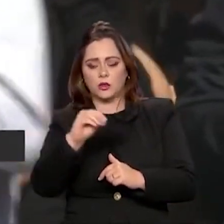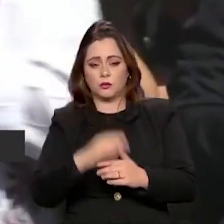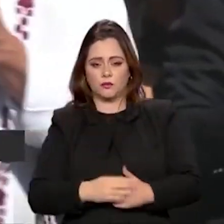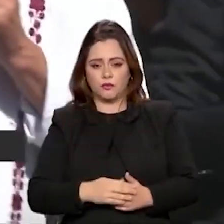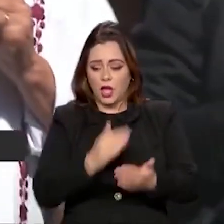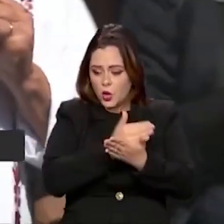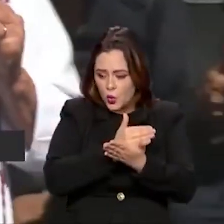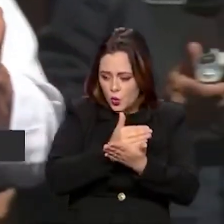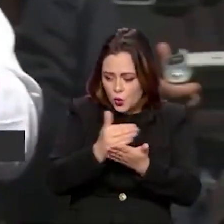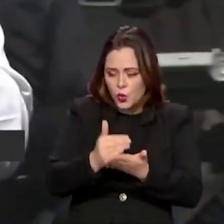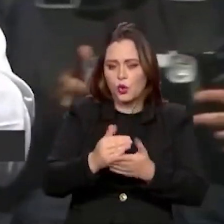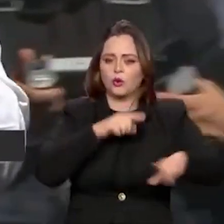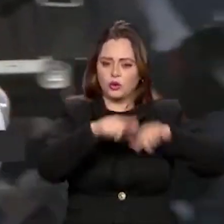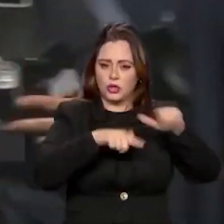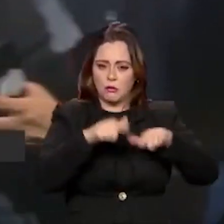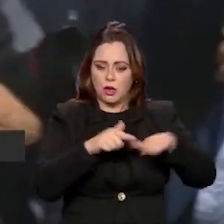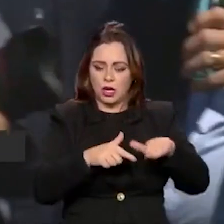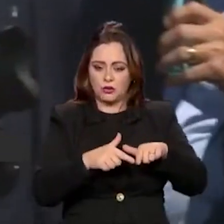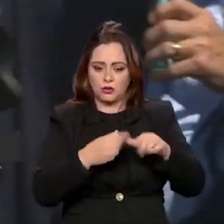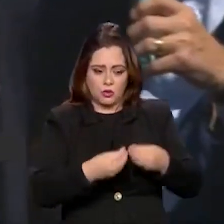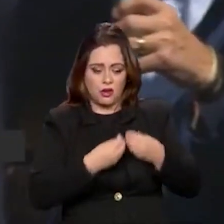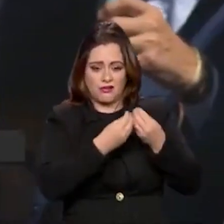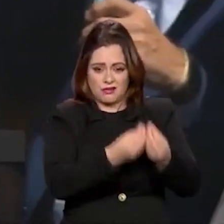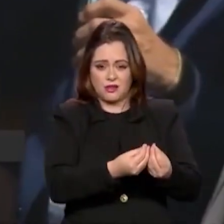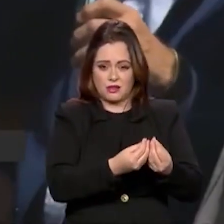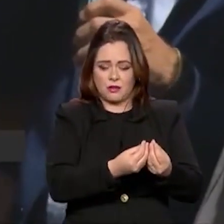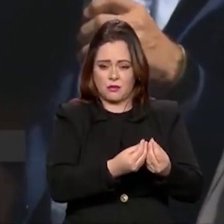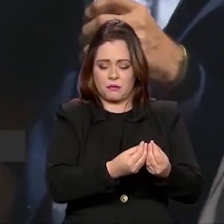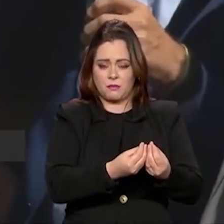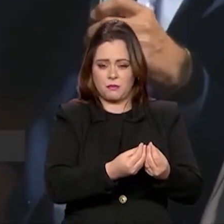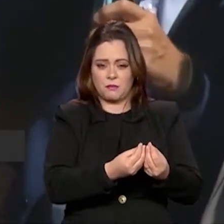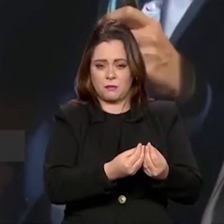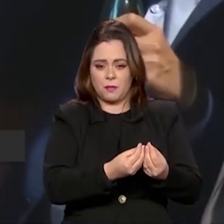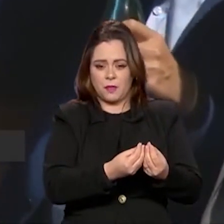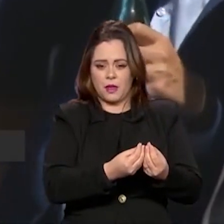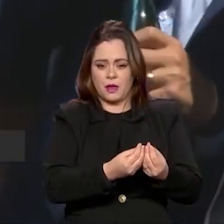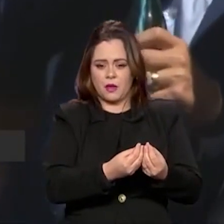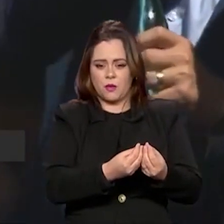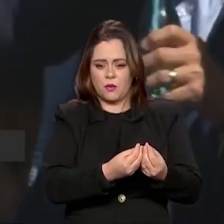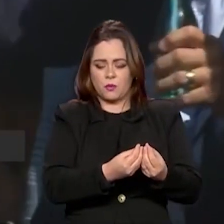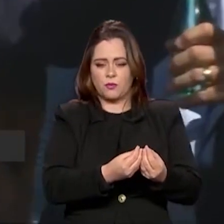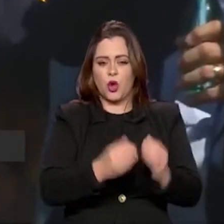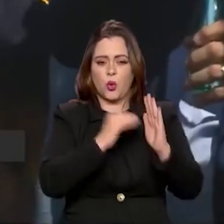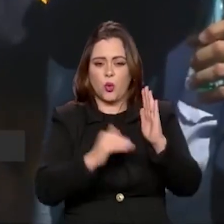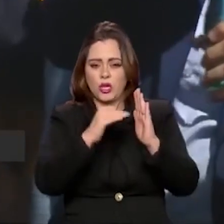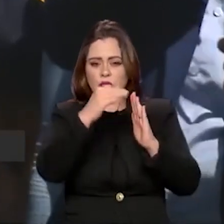Daqui para frente, o trabalhador receberá, além da inflação, a média do crescimento do